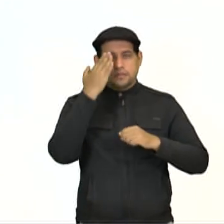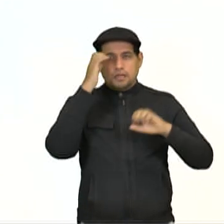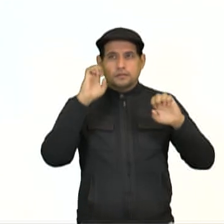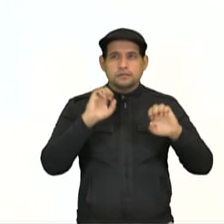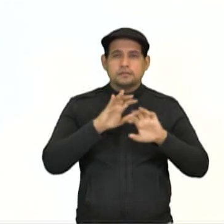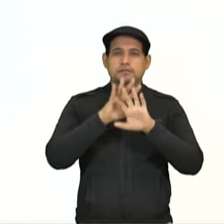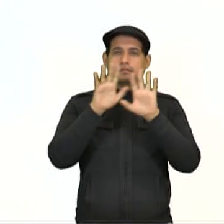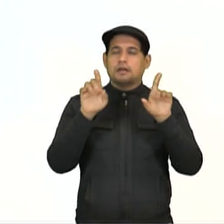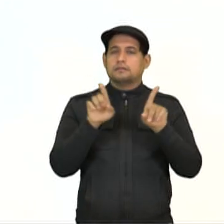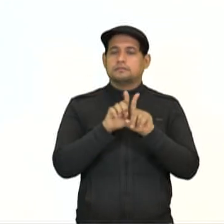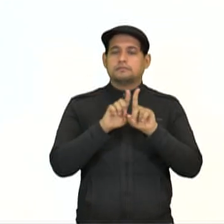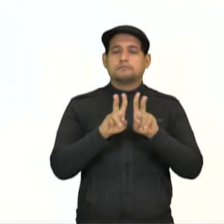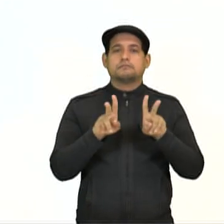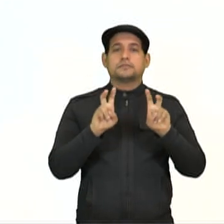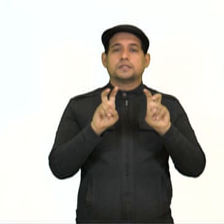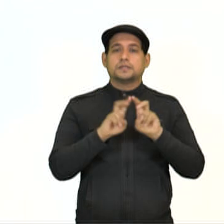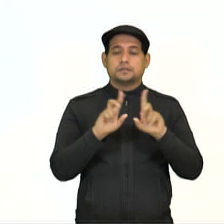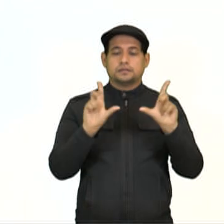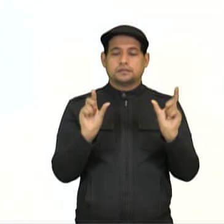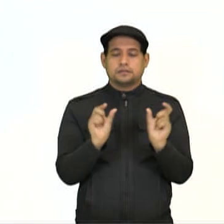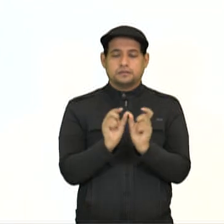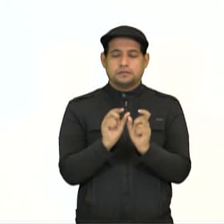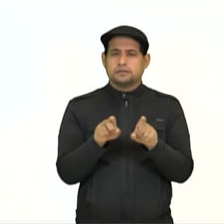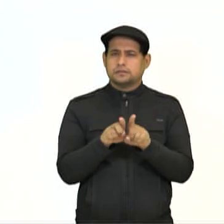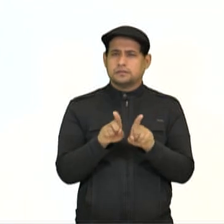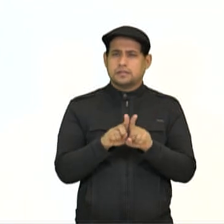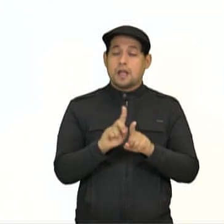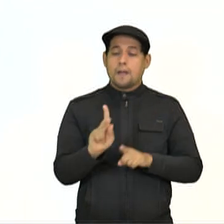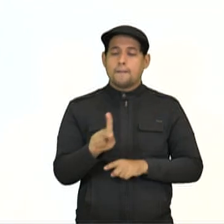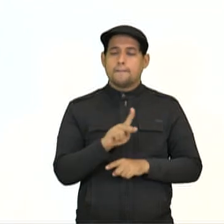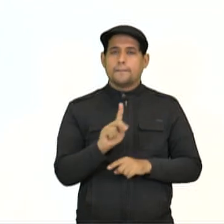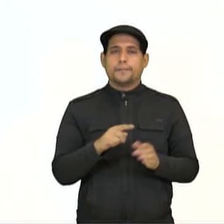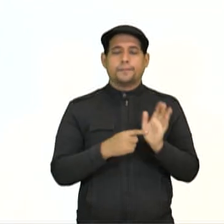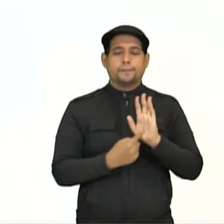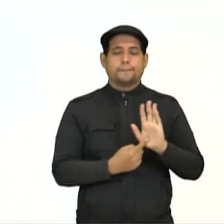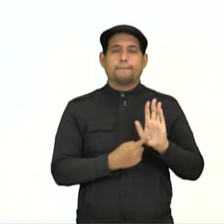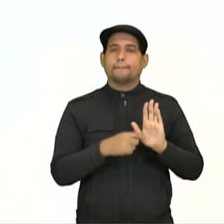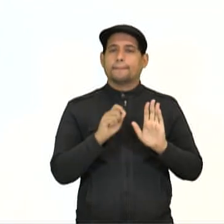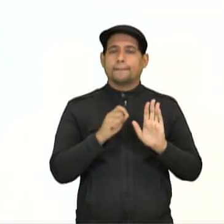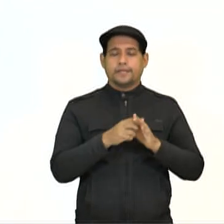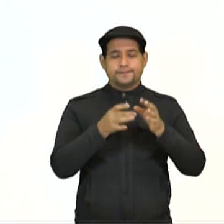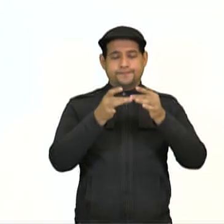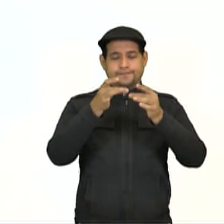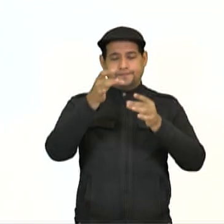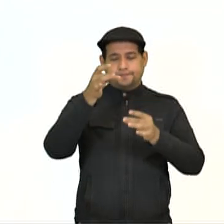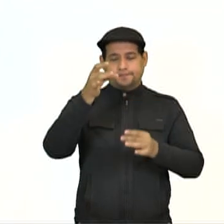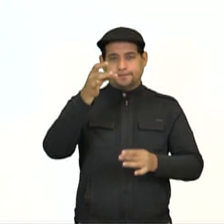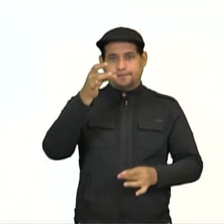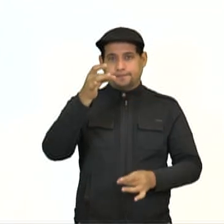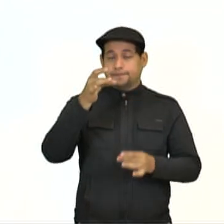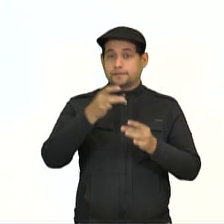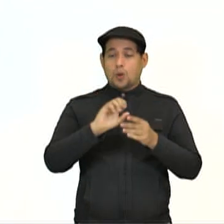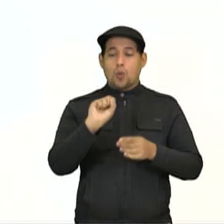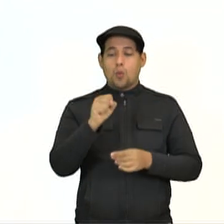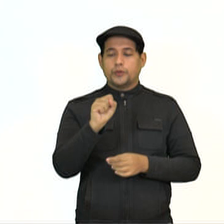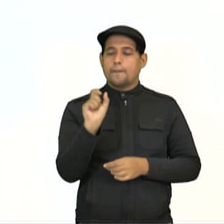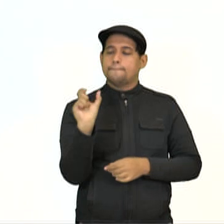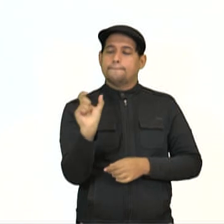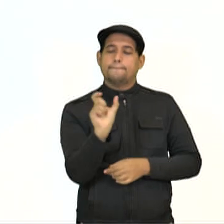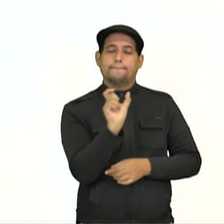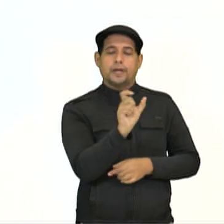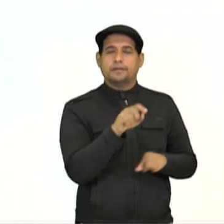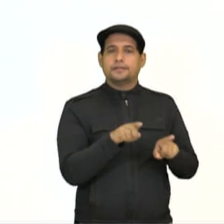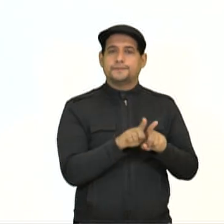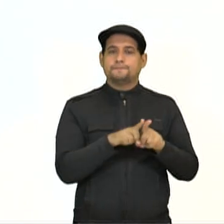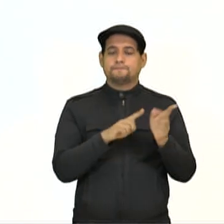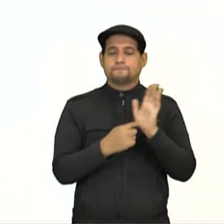vocês então sobre a questão da abreviatura, a teacher trouxe uma listinha aqui de 8 palavrinhas